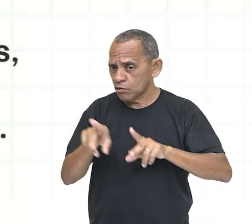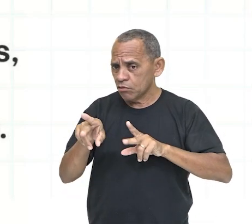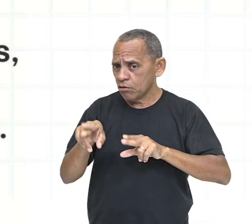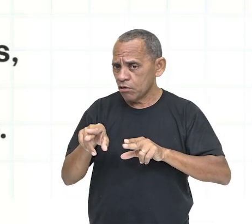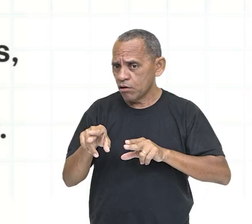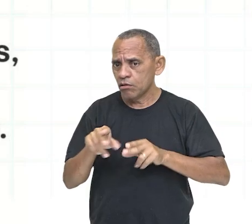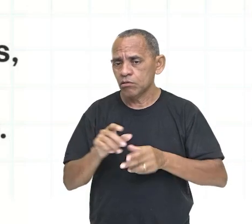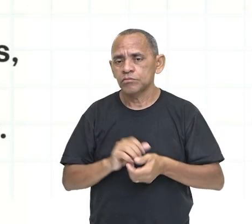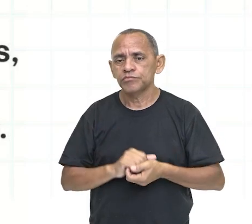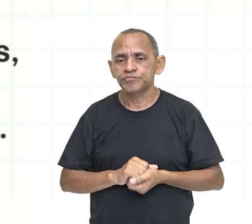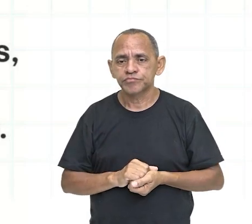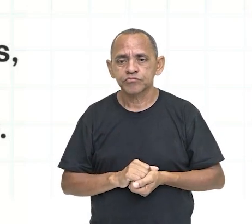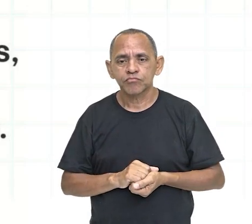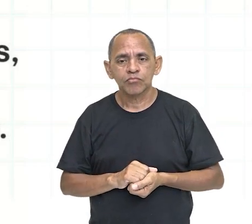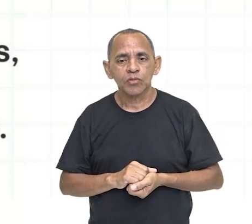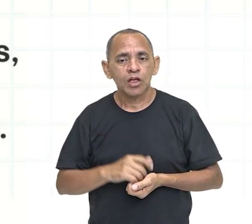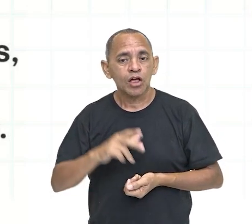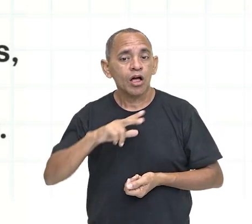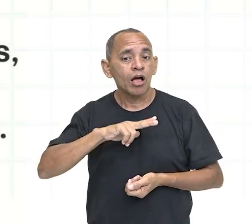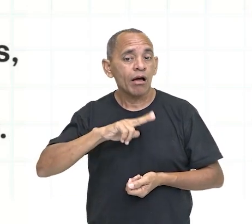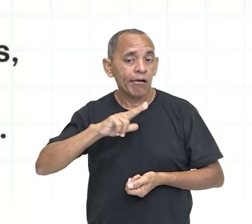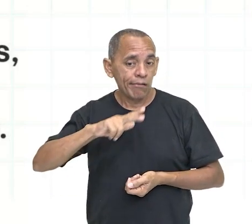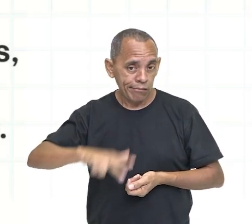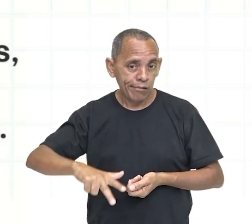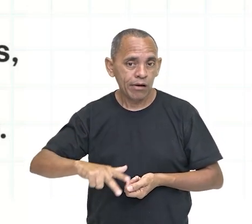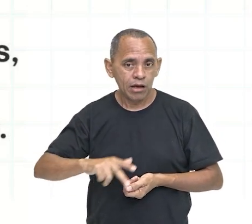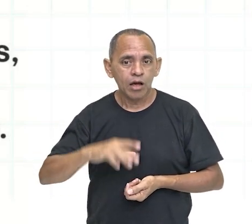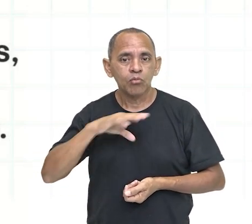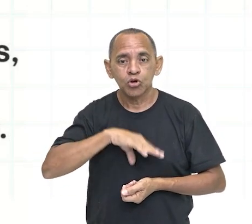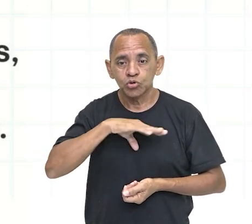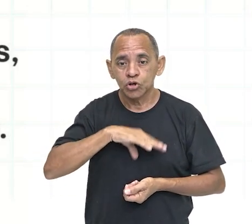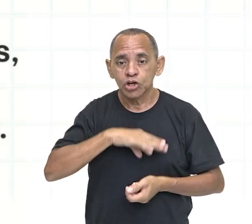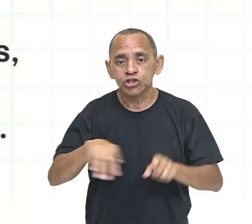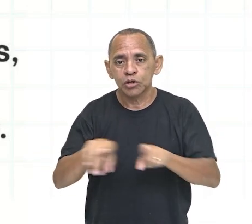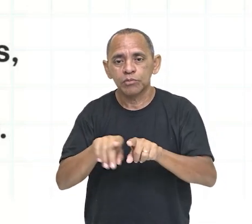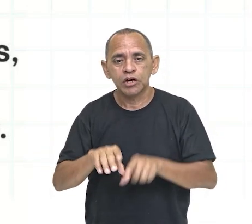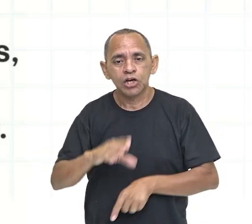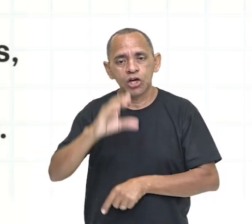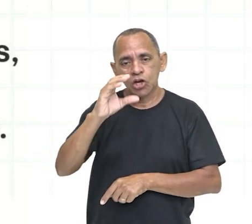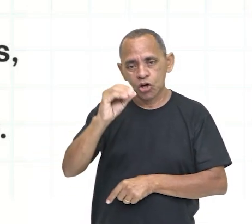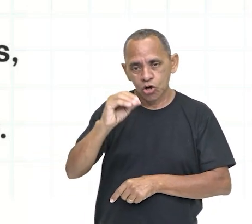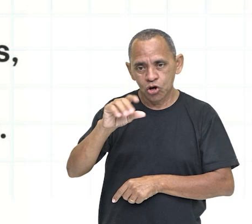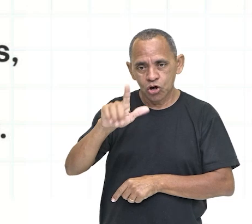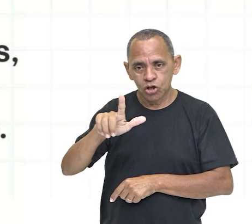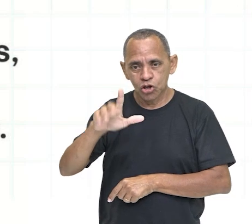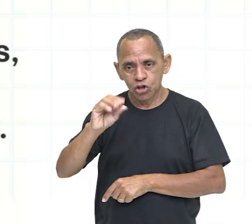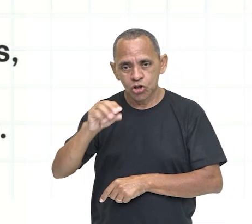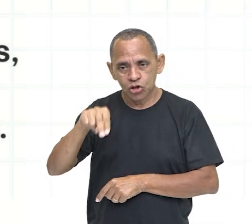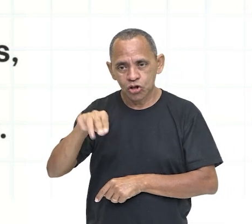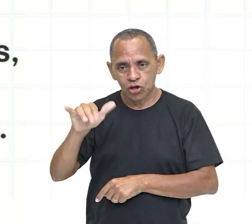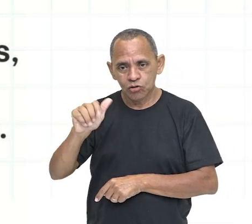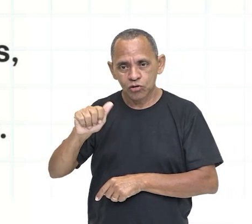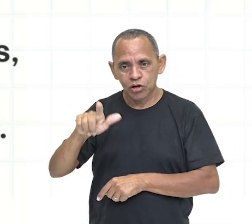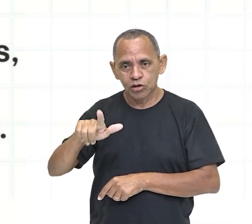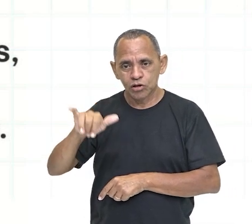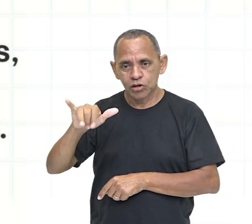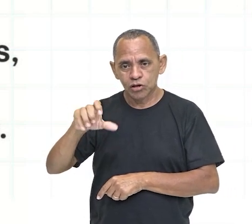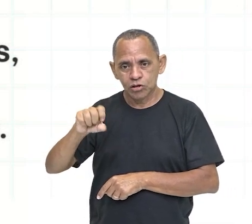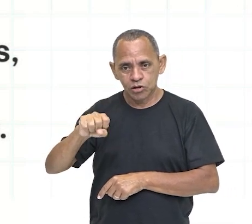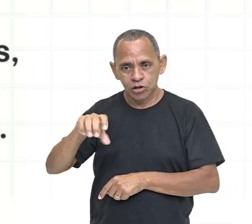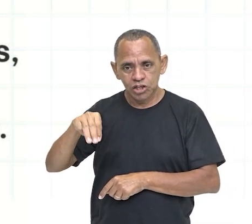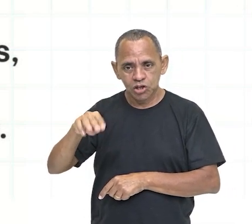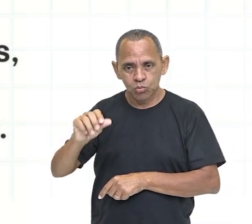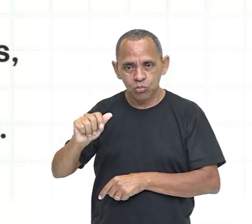nós temos em português, que é colonialismo. Só faltou o O aqui no final, não é? Olha só,